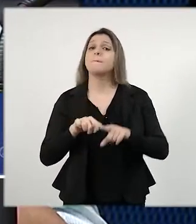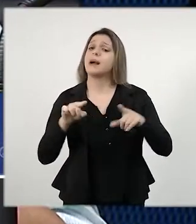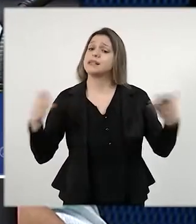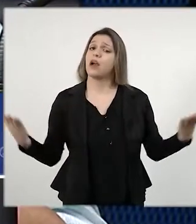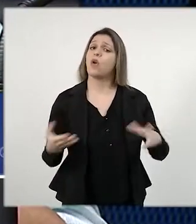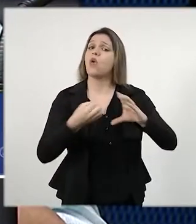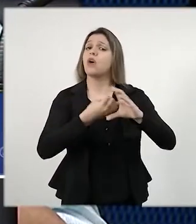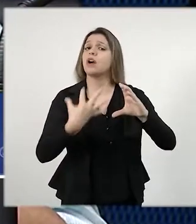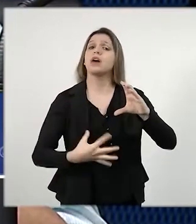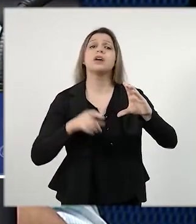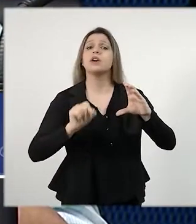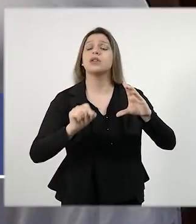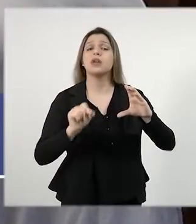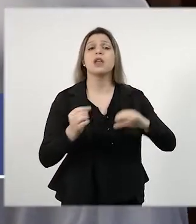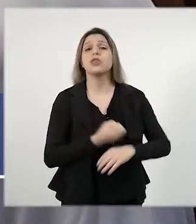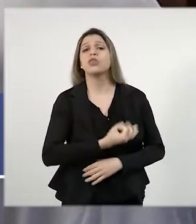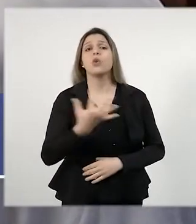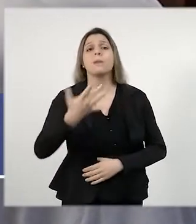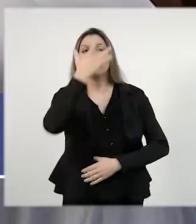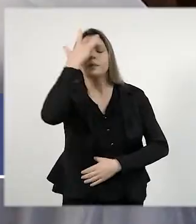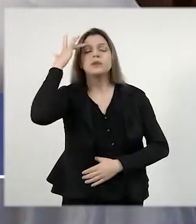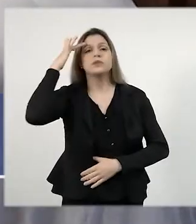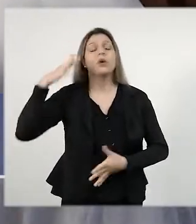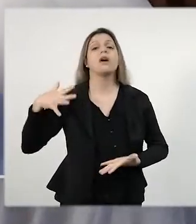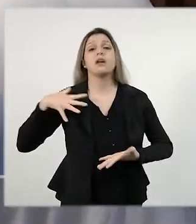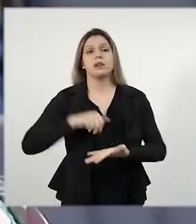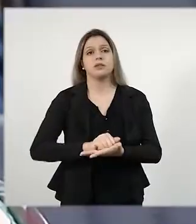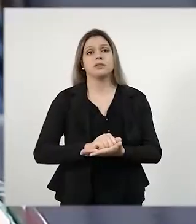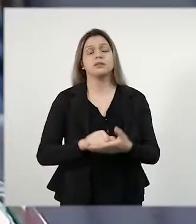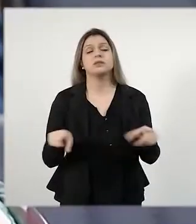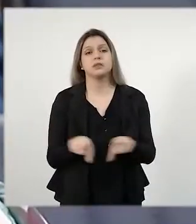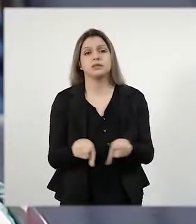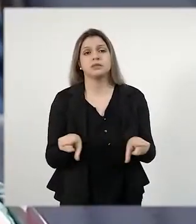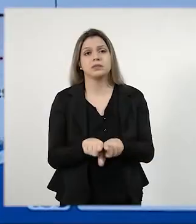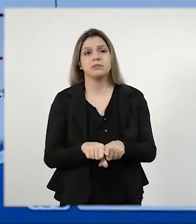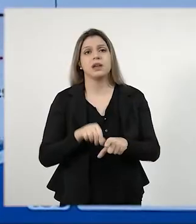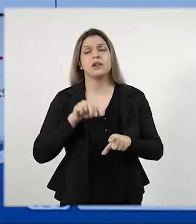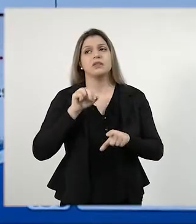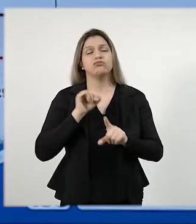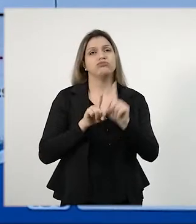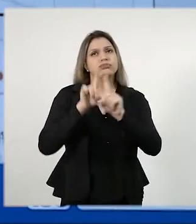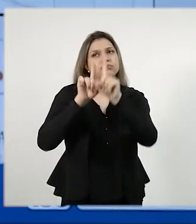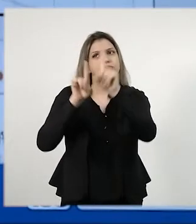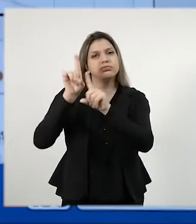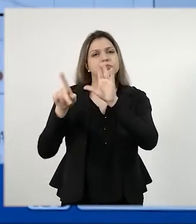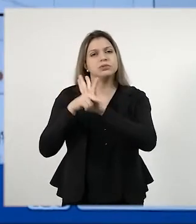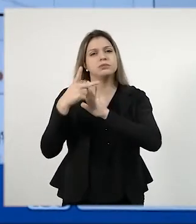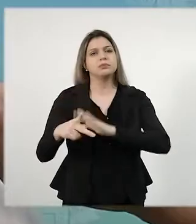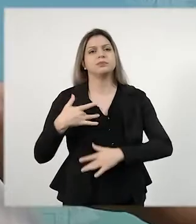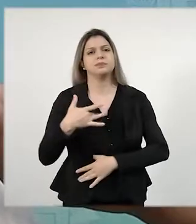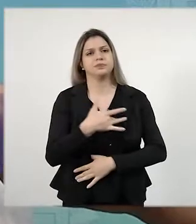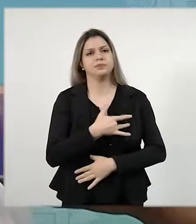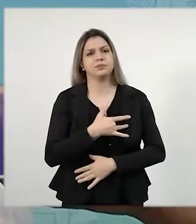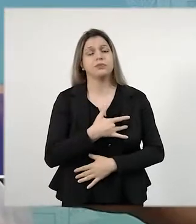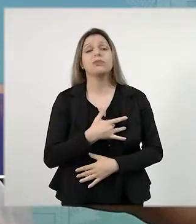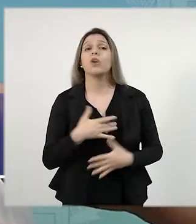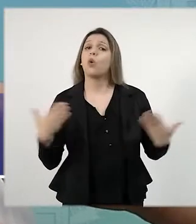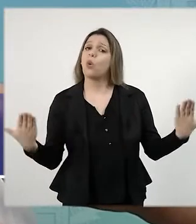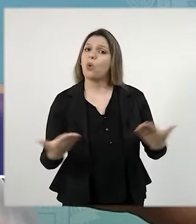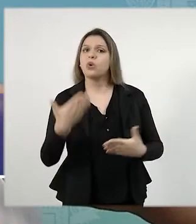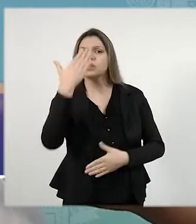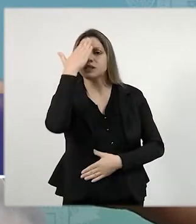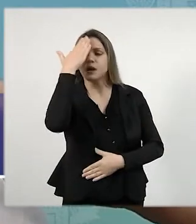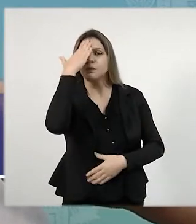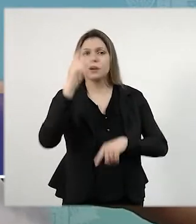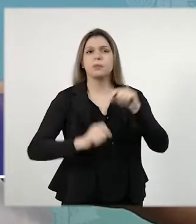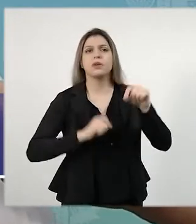formato levará em conta, por exemplo, o número de pessoas cadastradas e o cumprimento de indicadores de saúde. Hoje a gente sabe que a